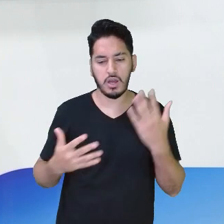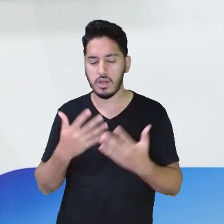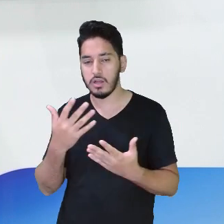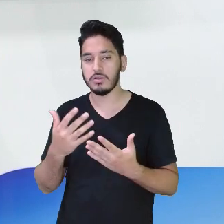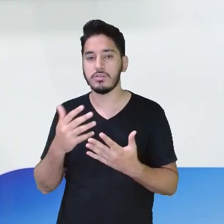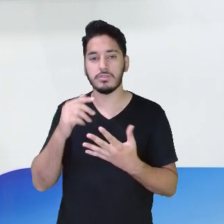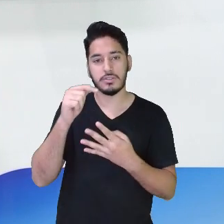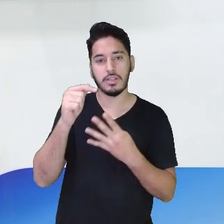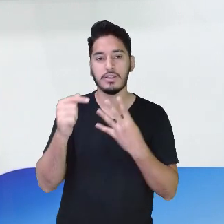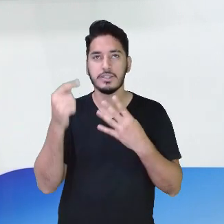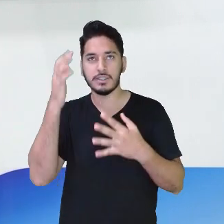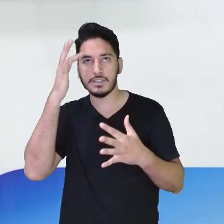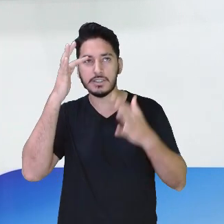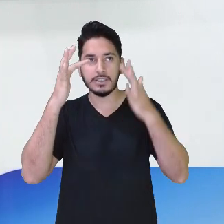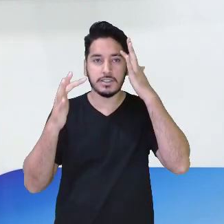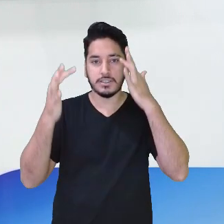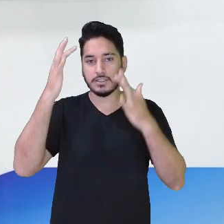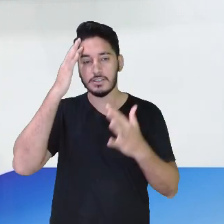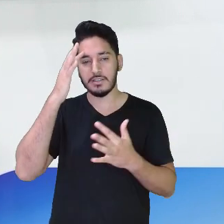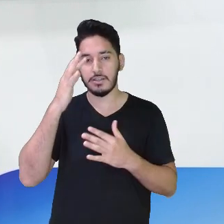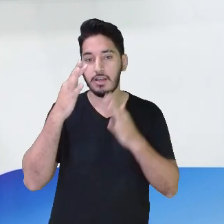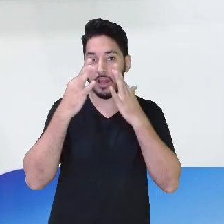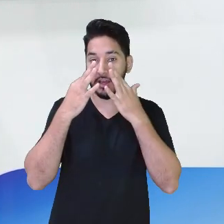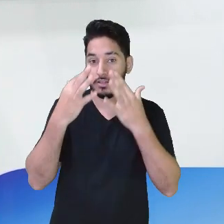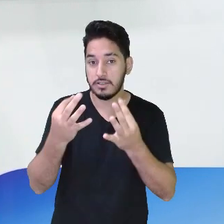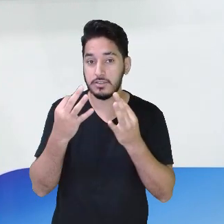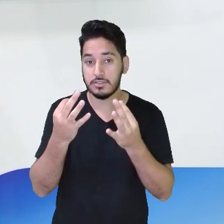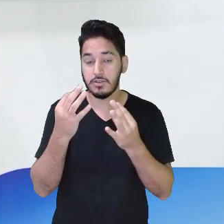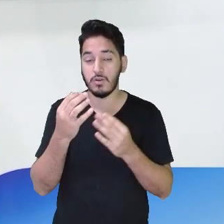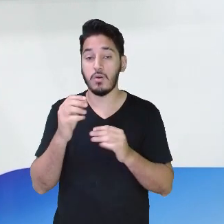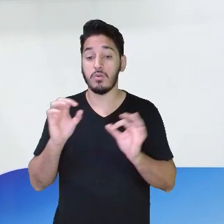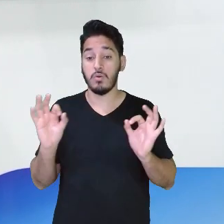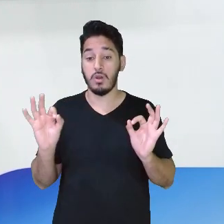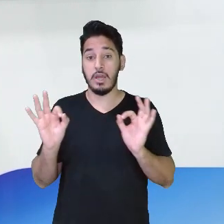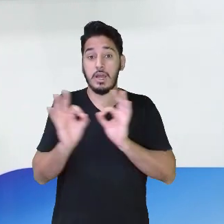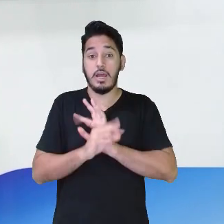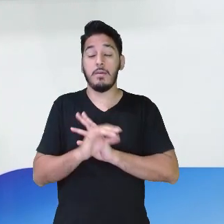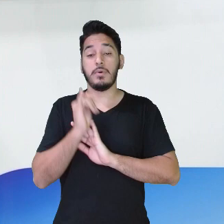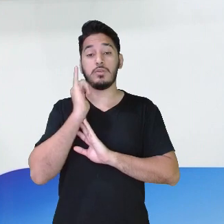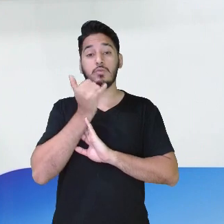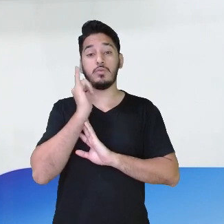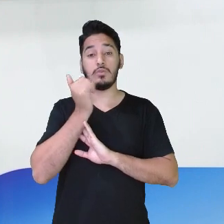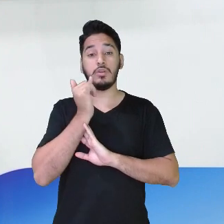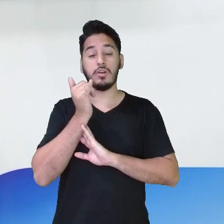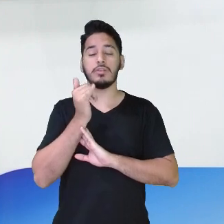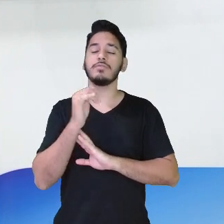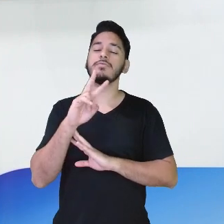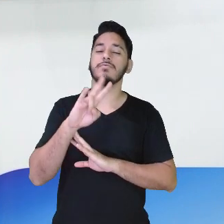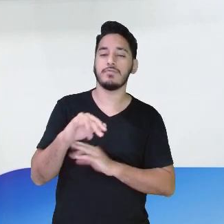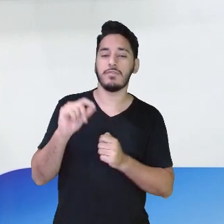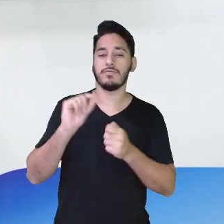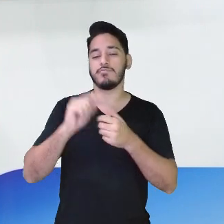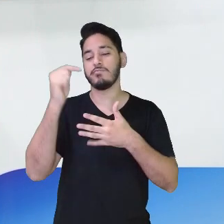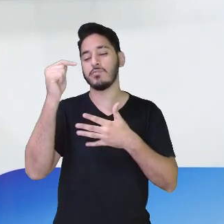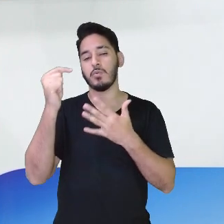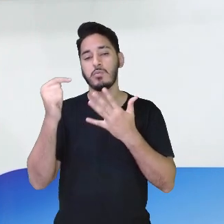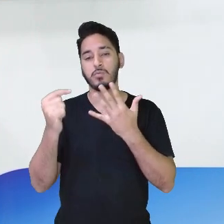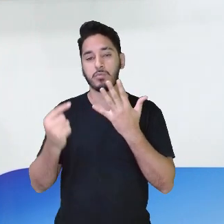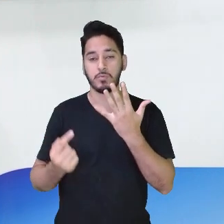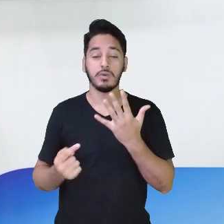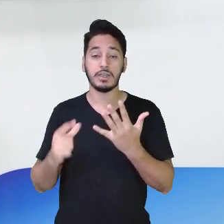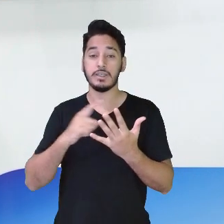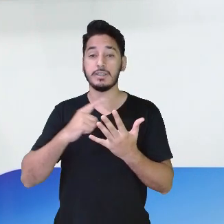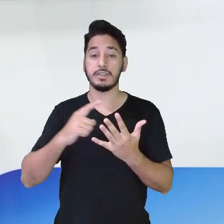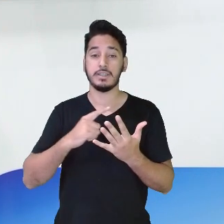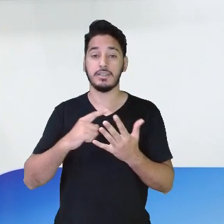vai ficando aí atento aos detalhes da história. Quando eu terminar de contar, aí a gente vai trabalhando os elementos